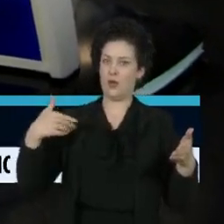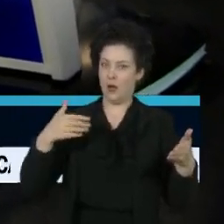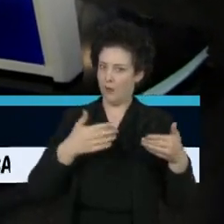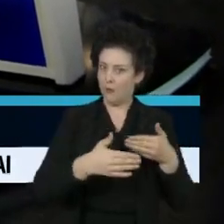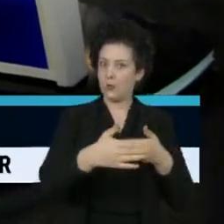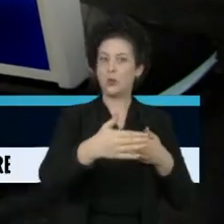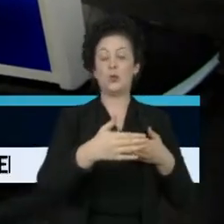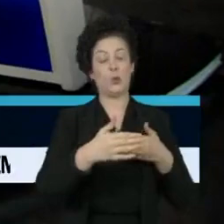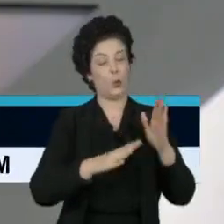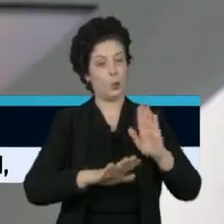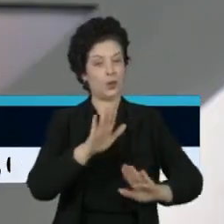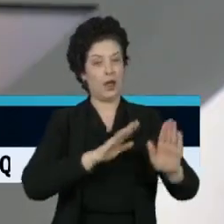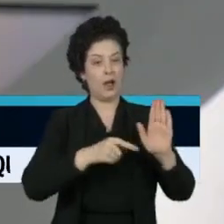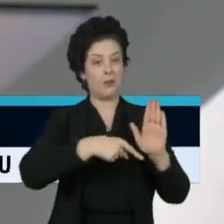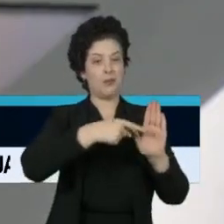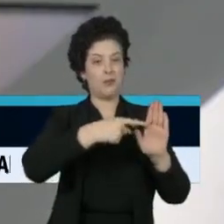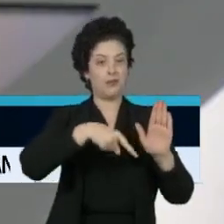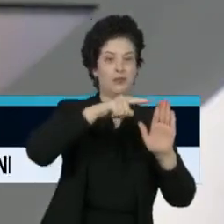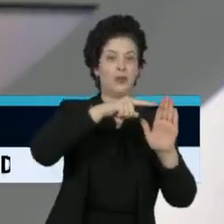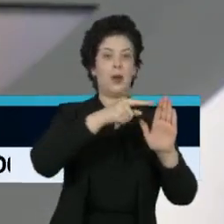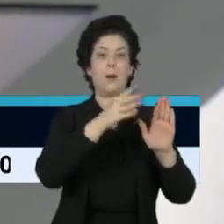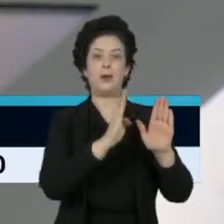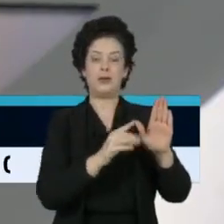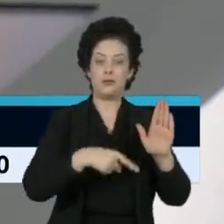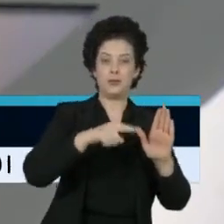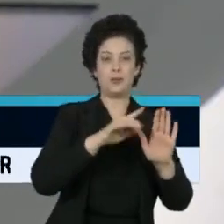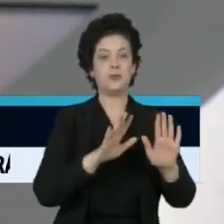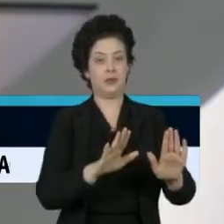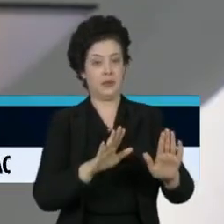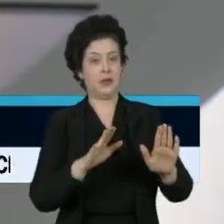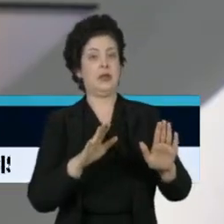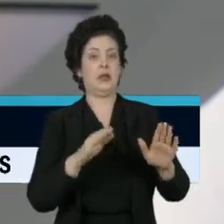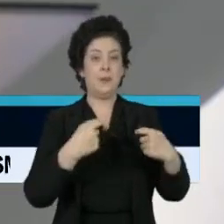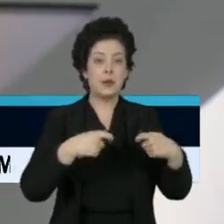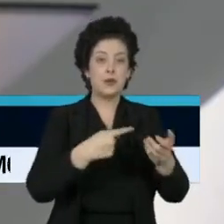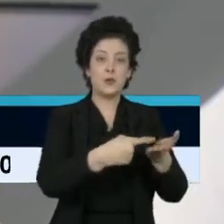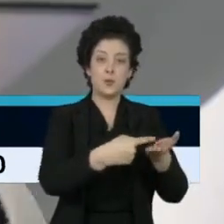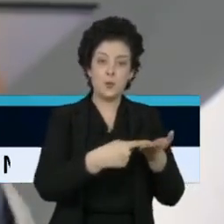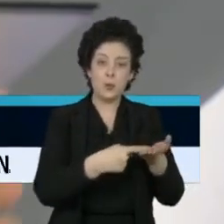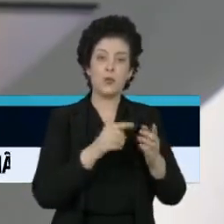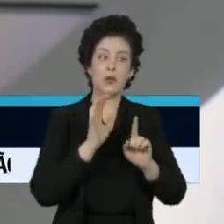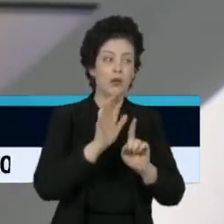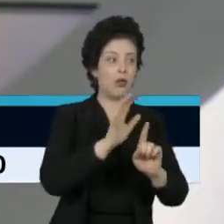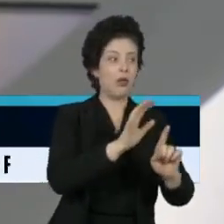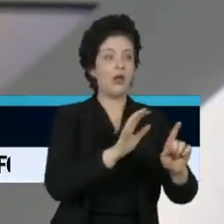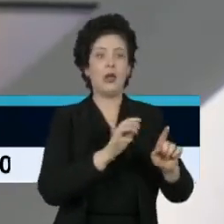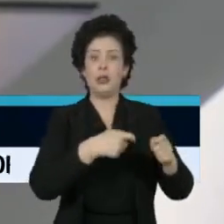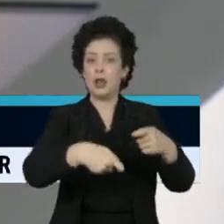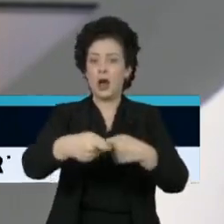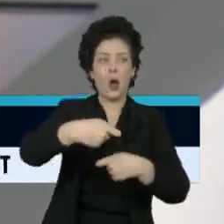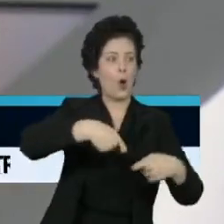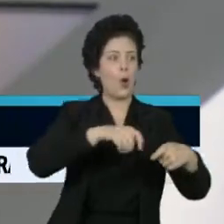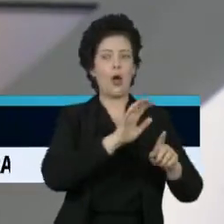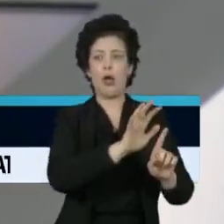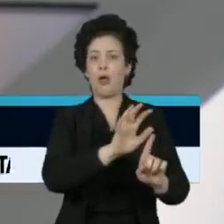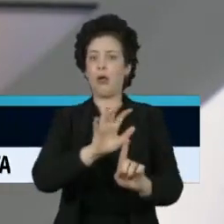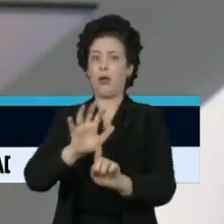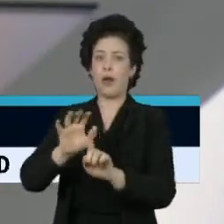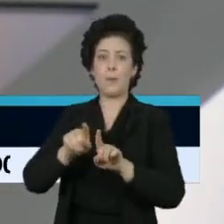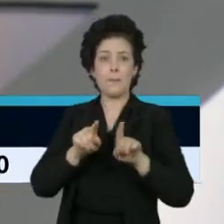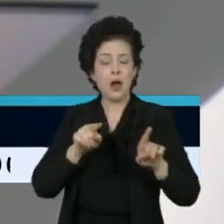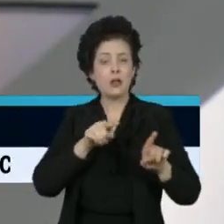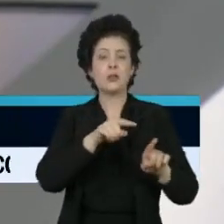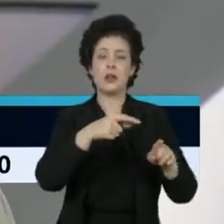mais por aí e sim vai em alguma medida é com e ali praticar os negócios com motor do mercado